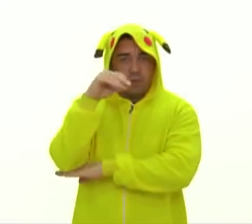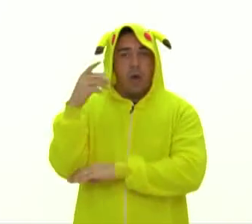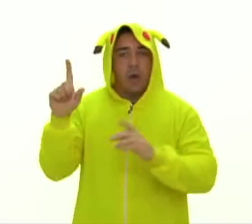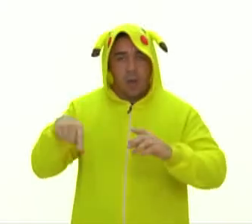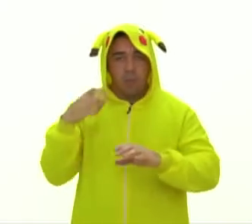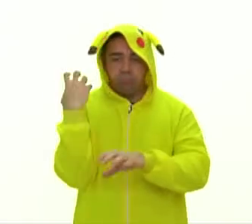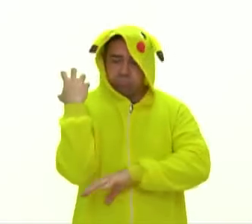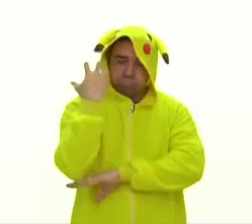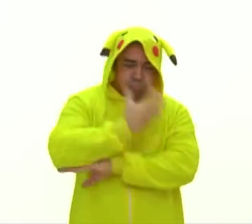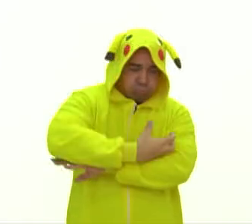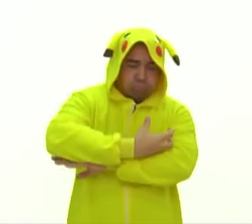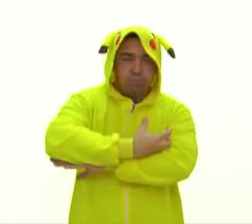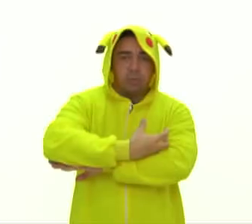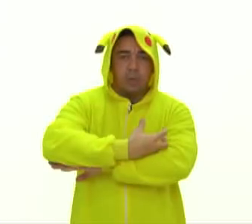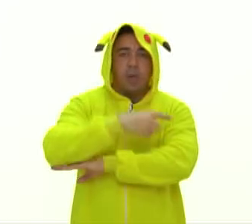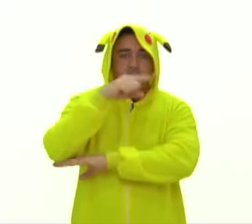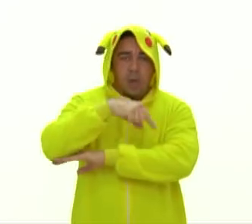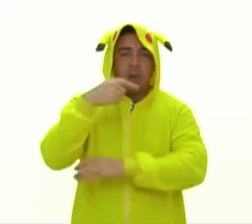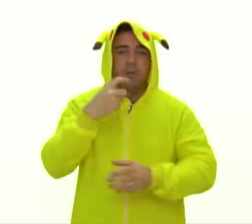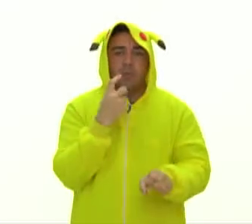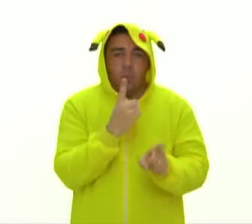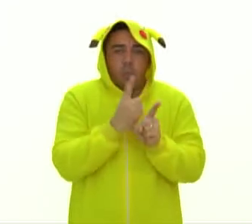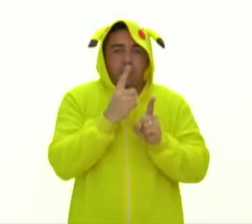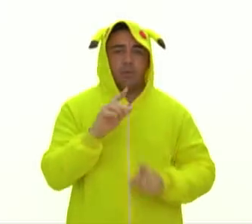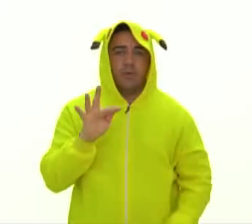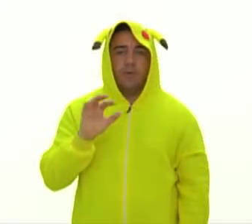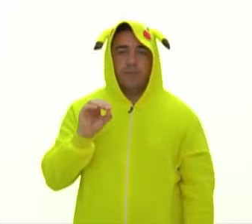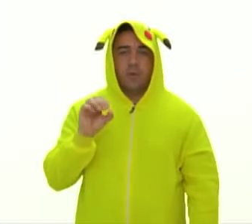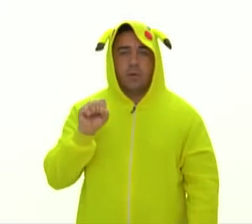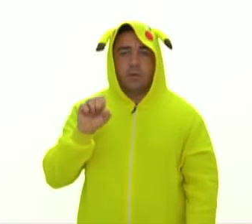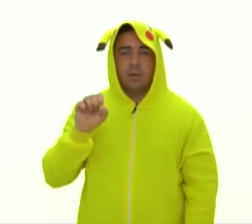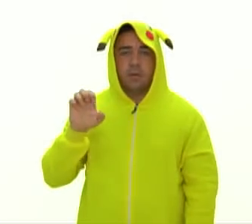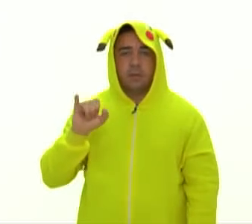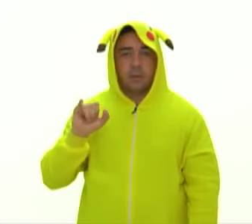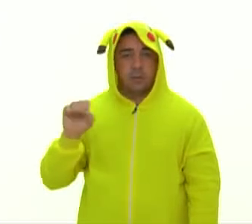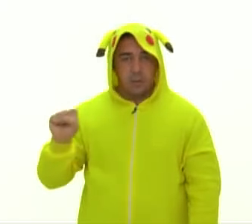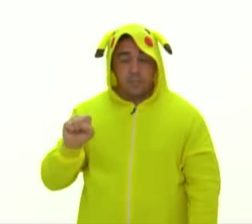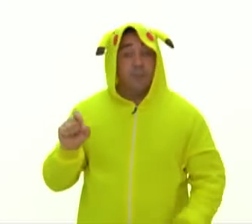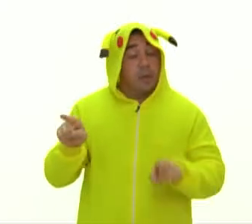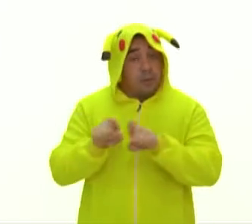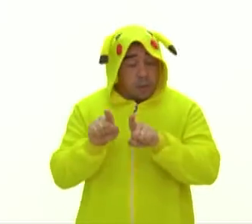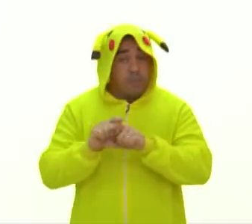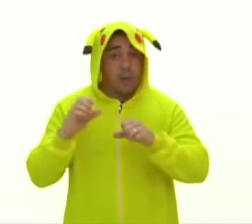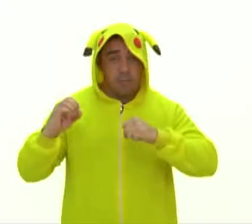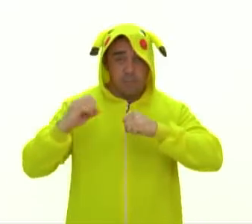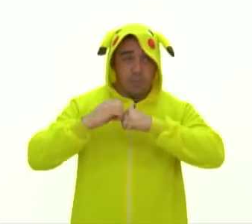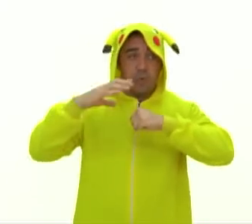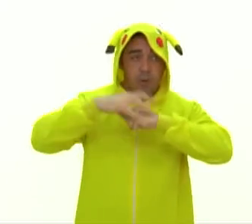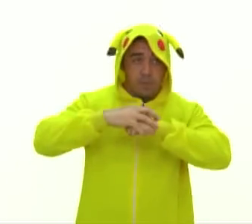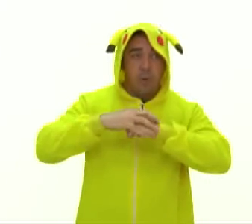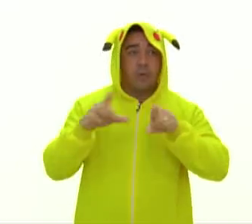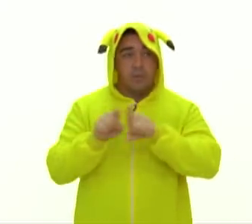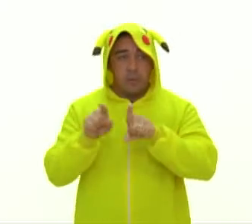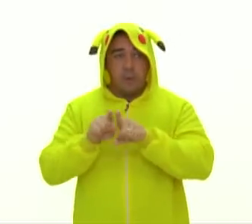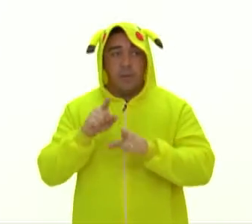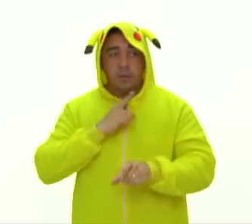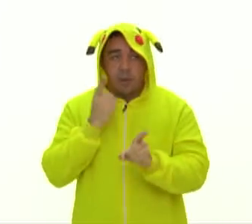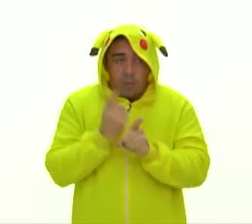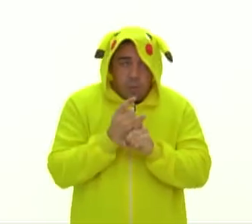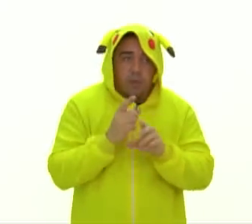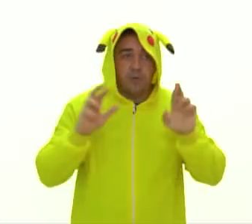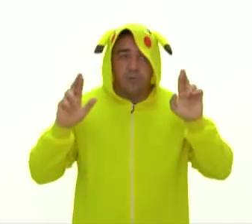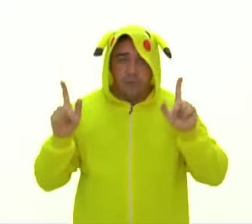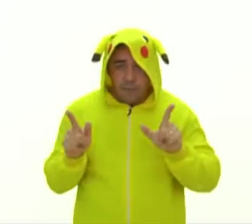os fósseis, uma das principais evidências evolutivas. No mundo dos pokémons também existem fósseis, e esses, ao contrário